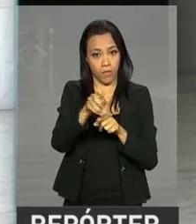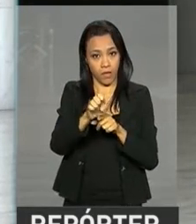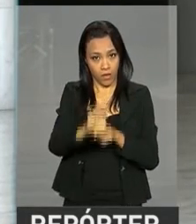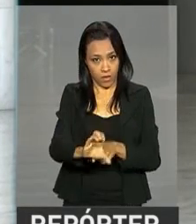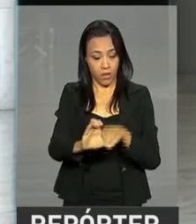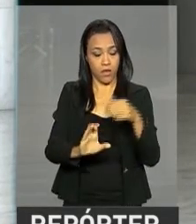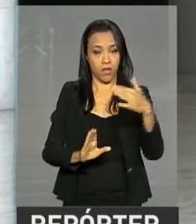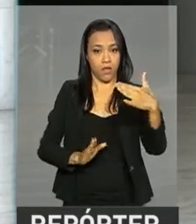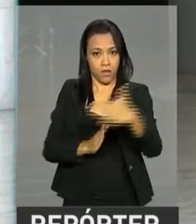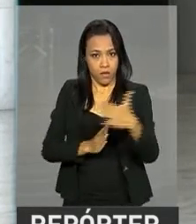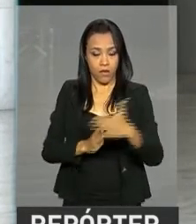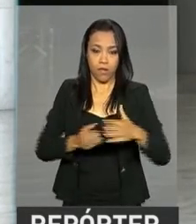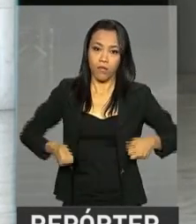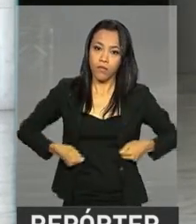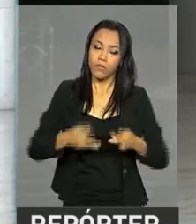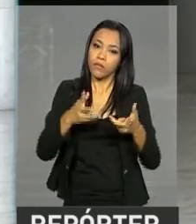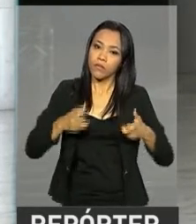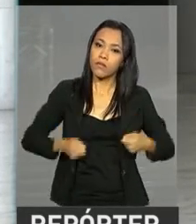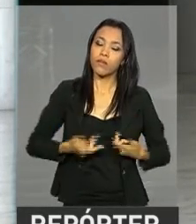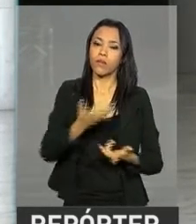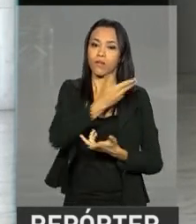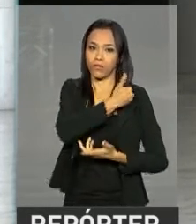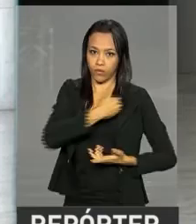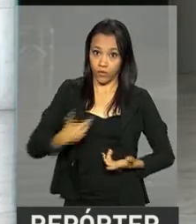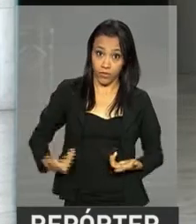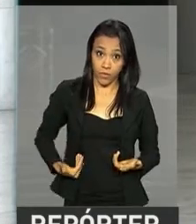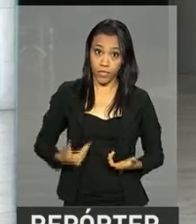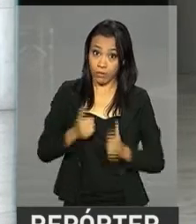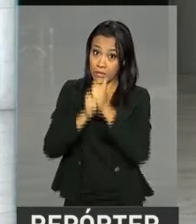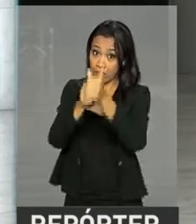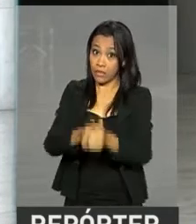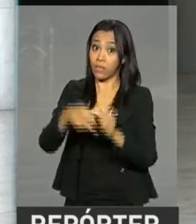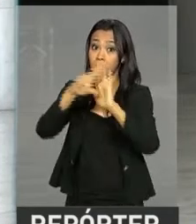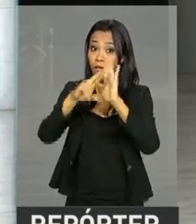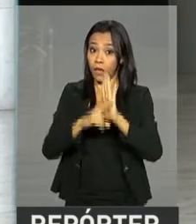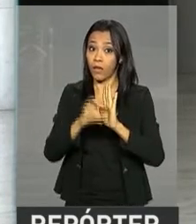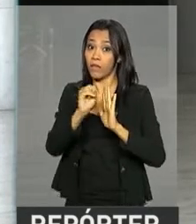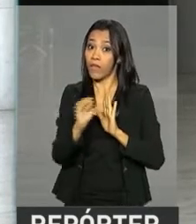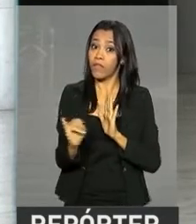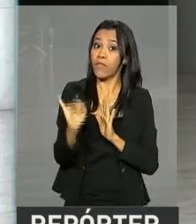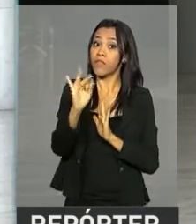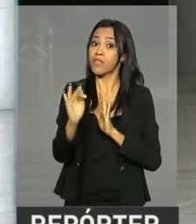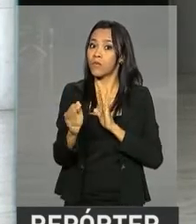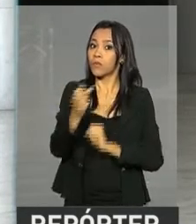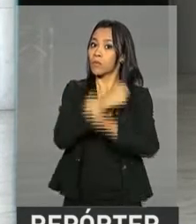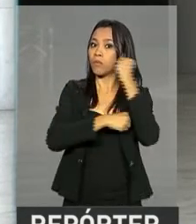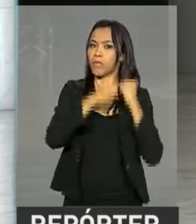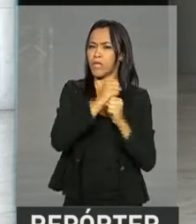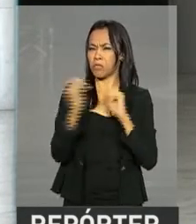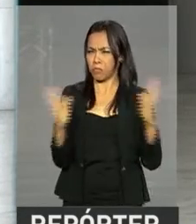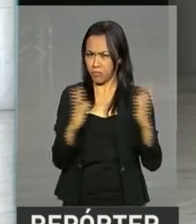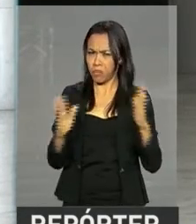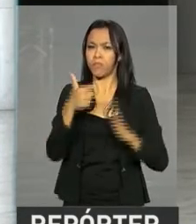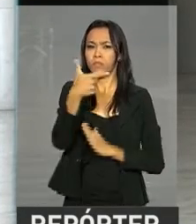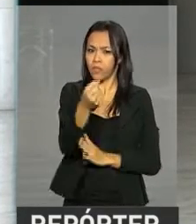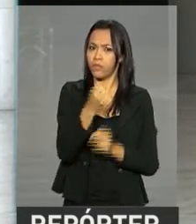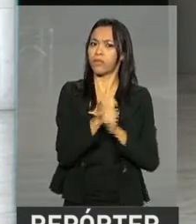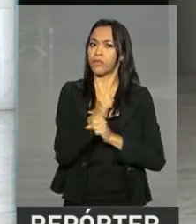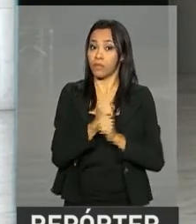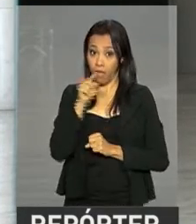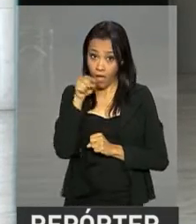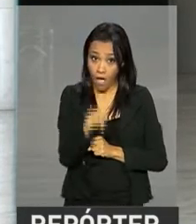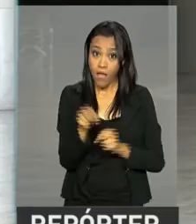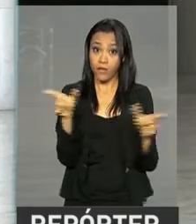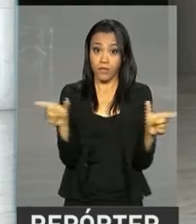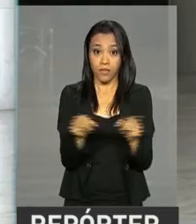um teto para o crescimento dos gastos públicos de acordo com a inflação do ano anterior por um período de até 20 anos. Essa PEC, a